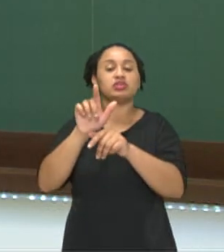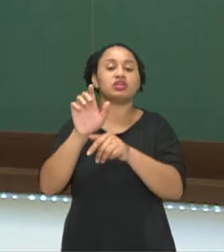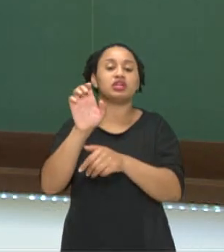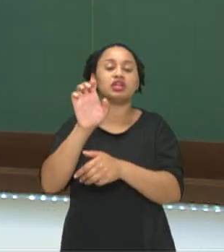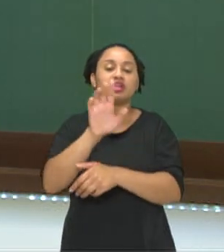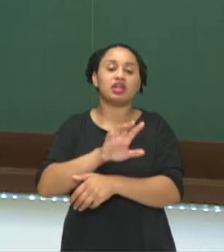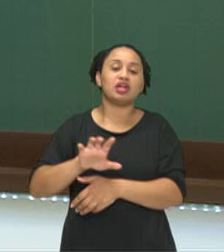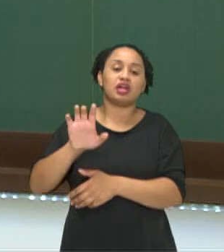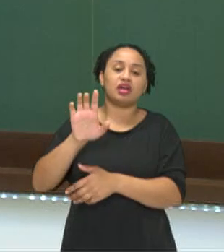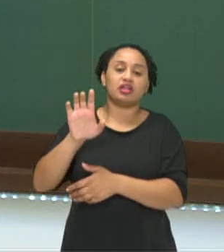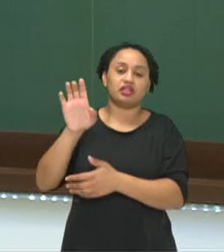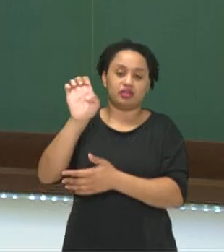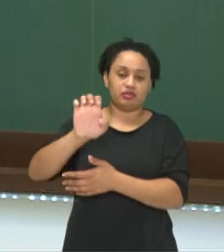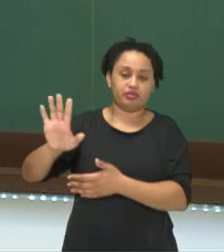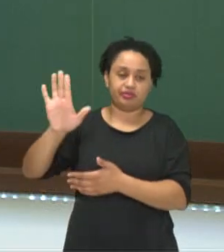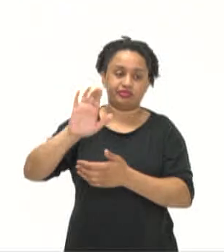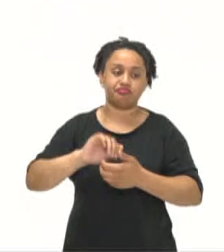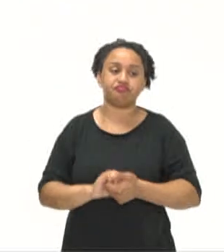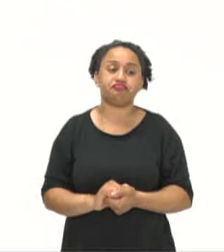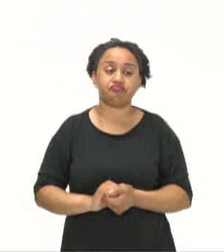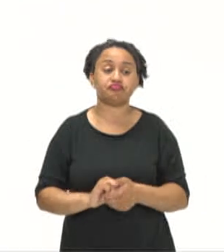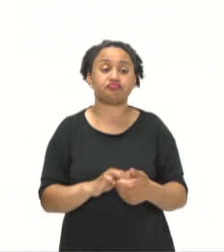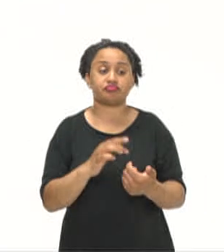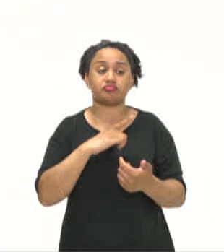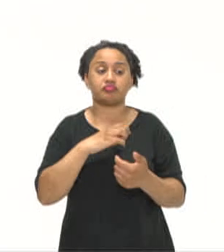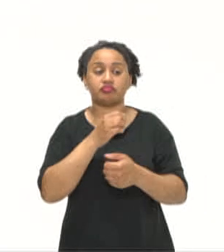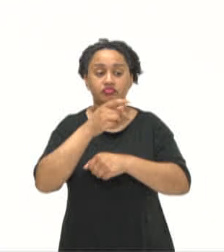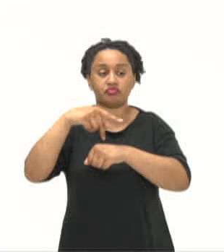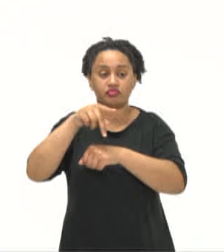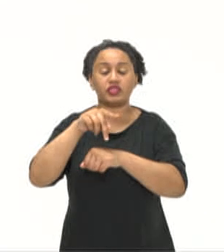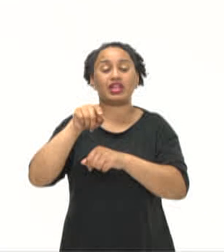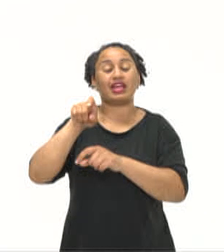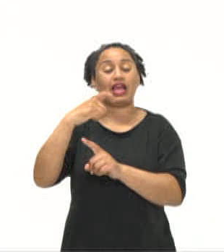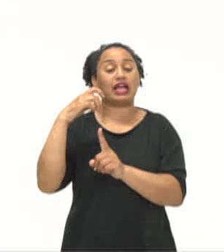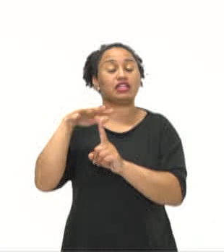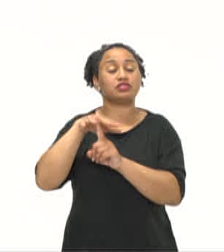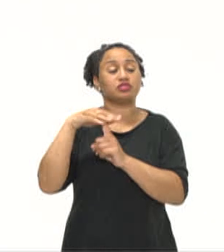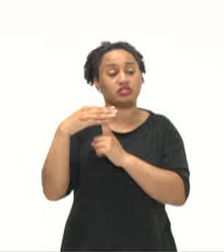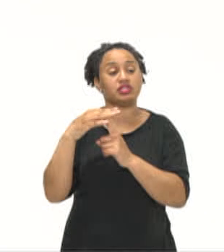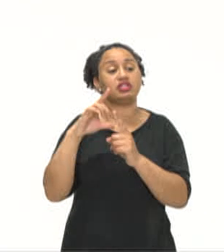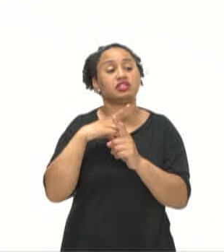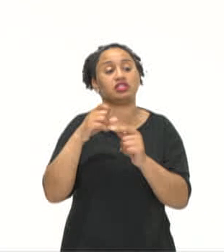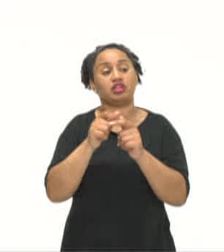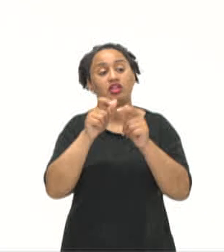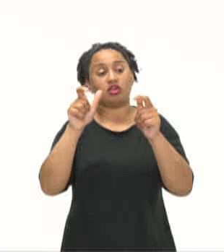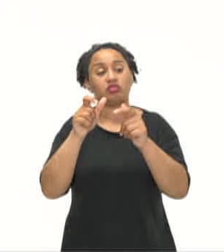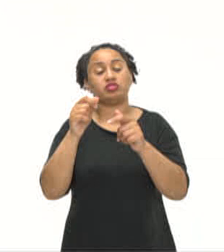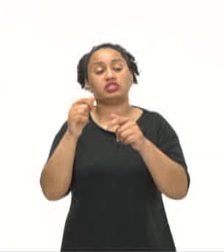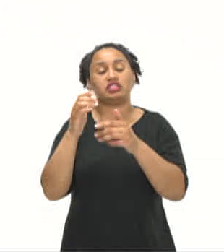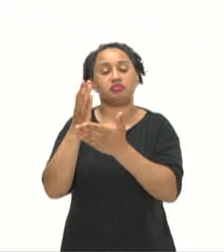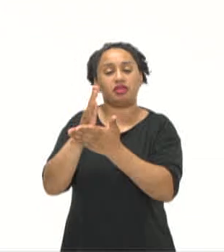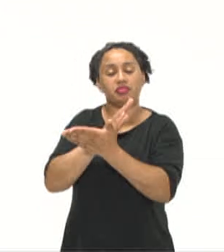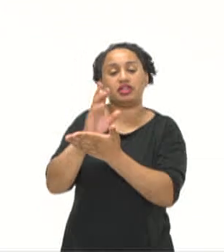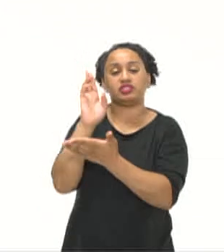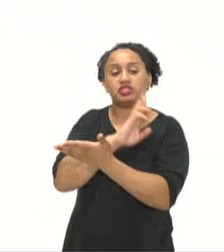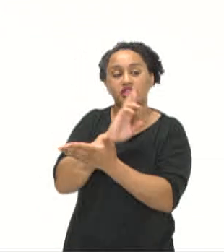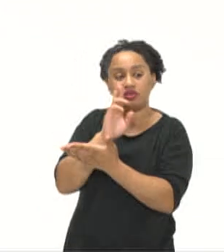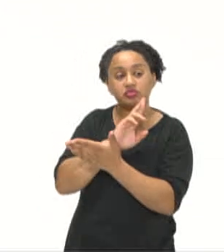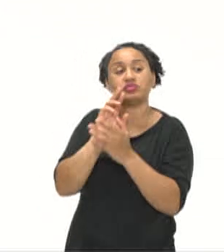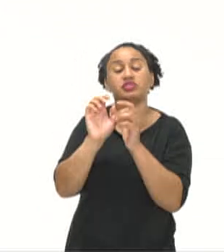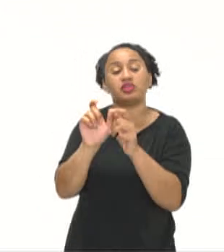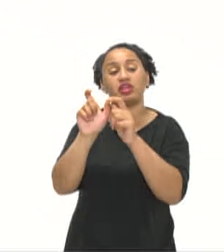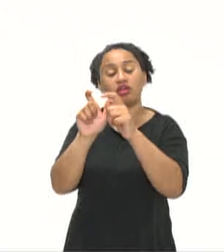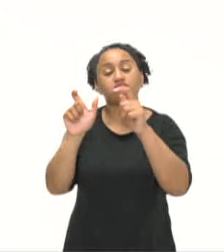a Europa Centro-Oriental, composta por países ex-socialistas e uma parte da Rússia, a parte esta sendo a